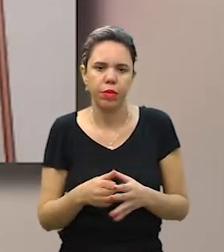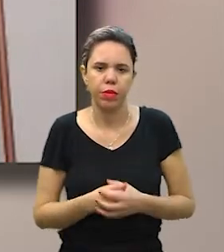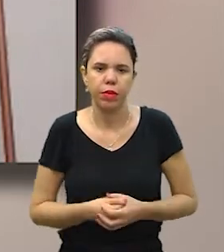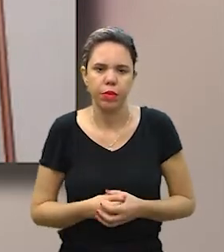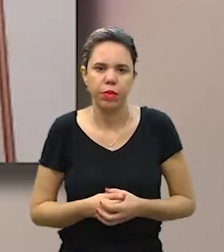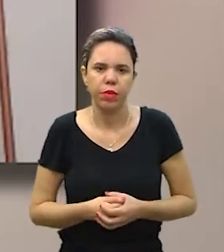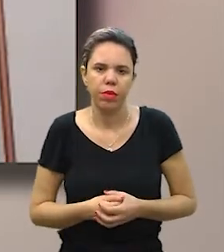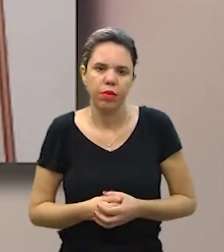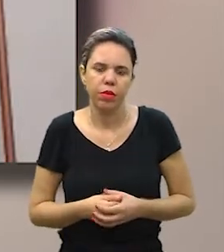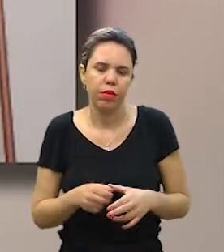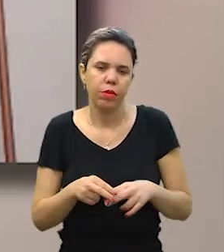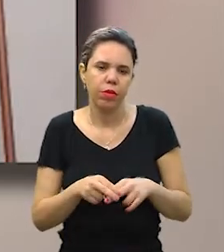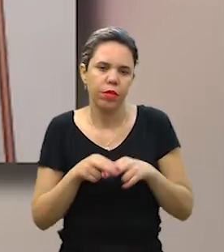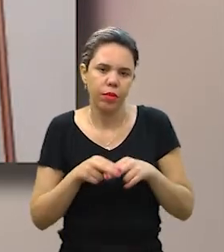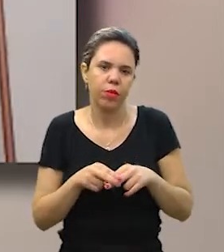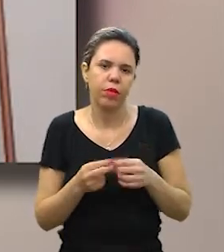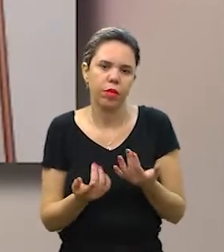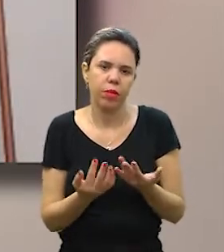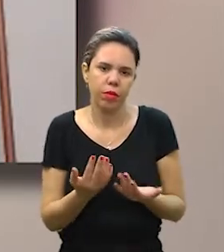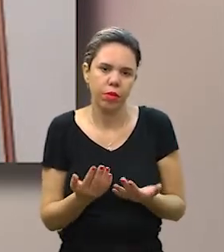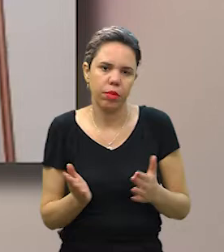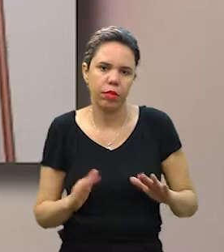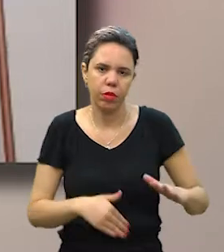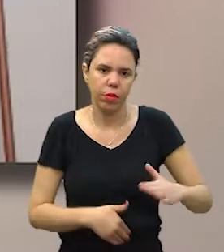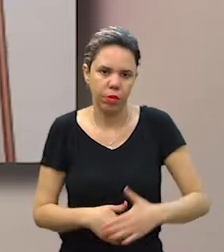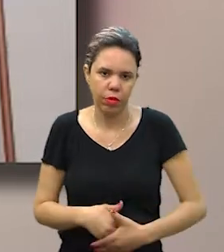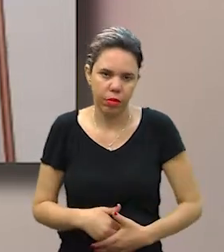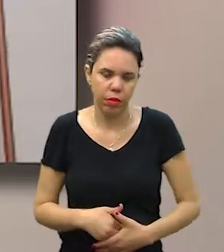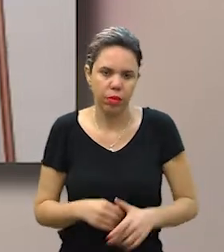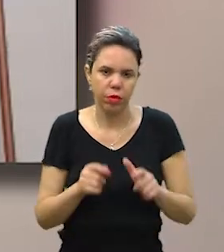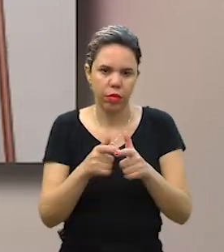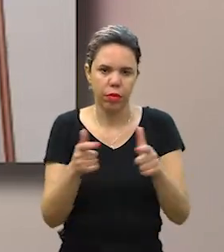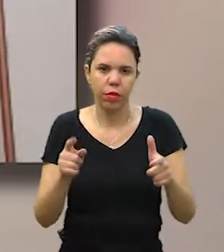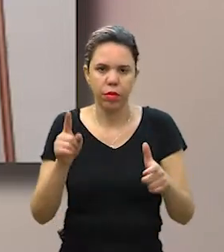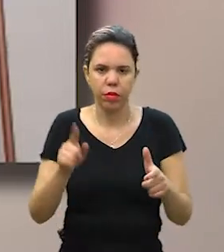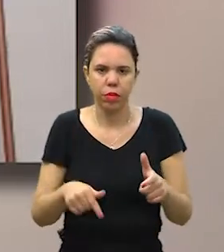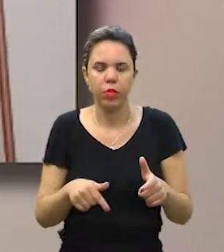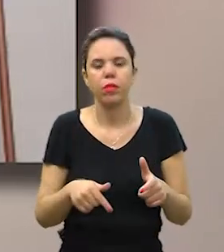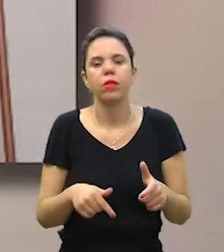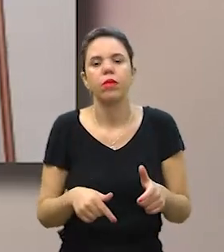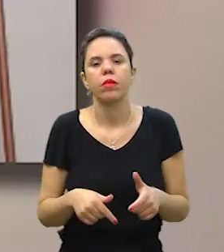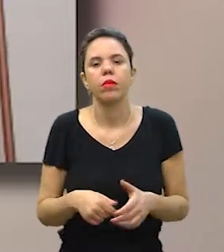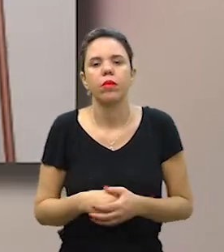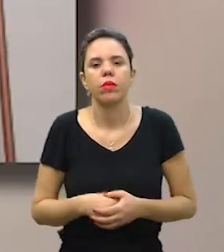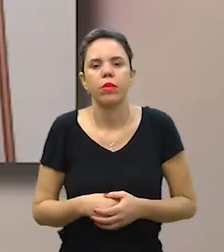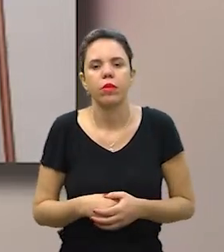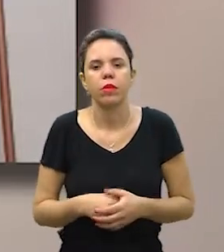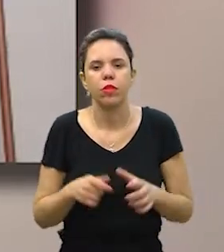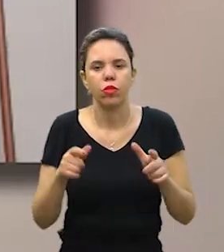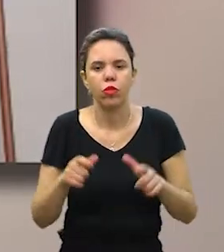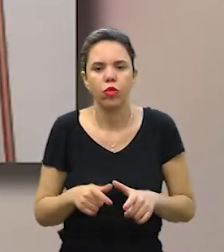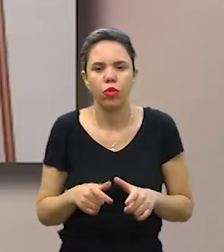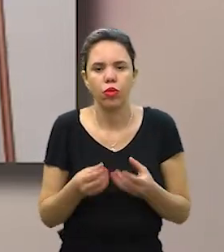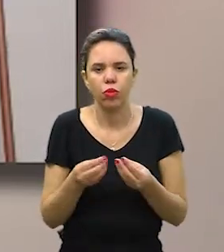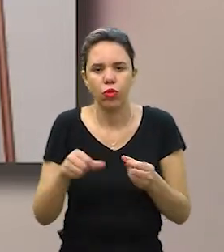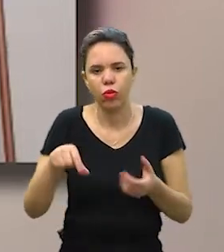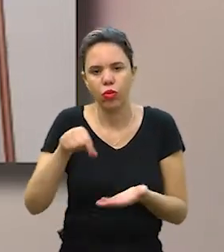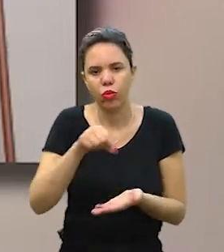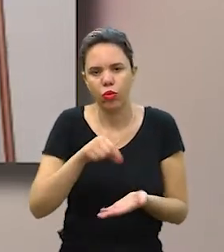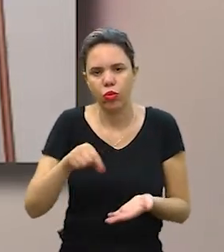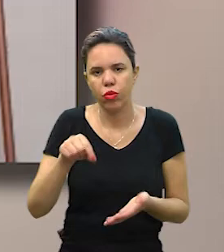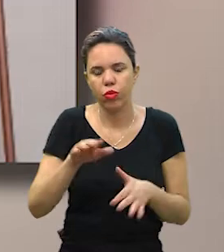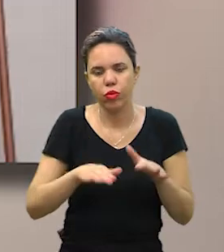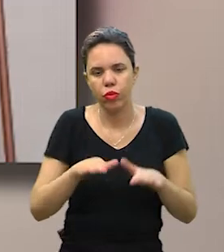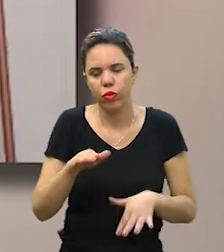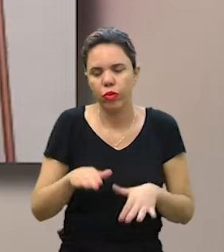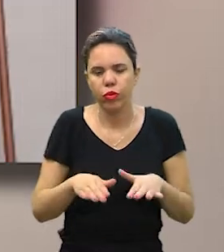só devido à assadura de fraldas. A maioria é essa causa, por ser um ambiente mais úmido e às vezes,